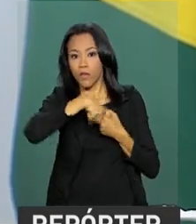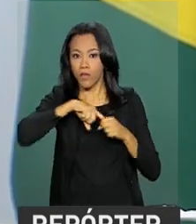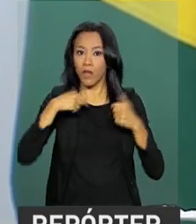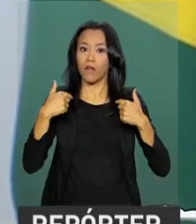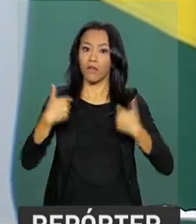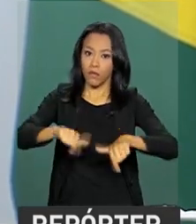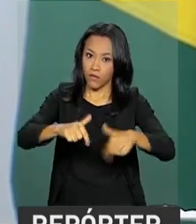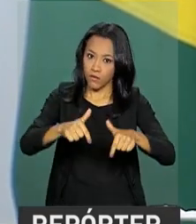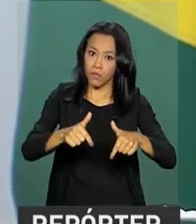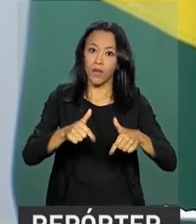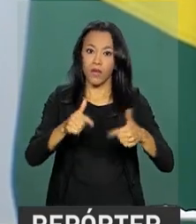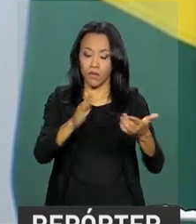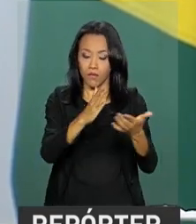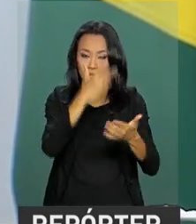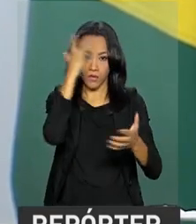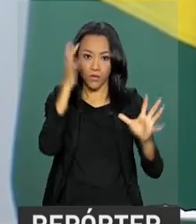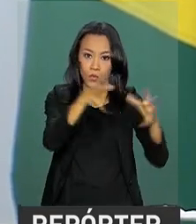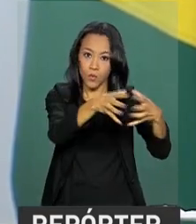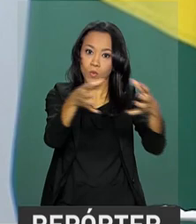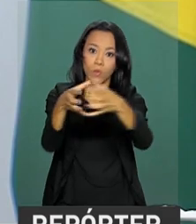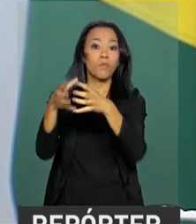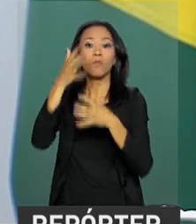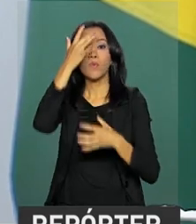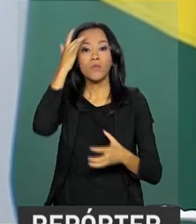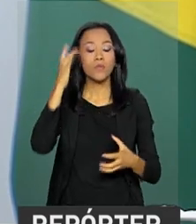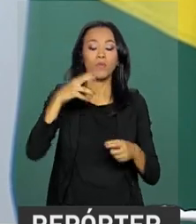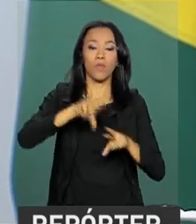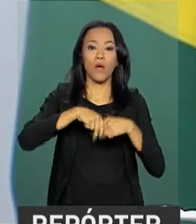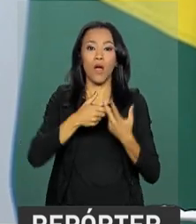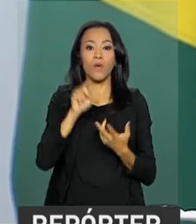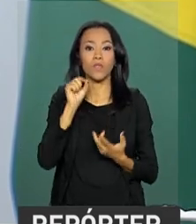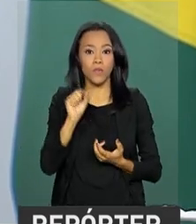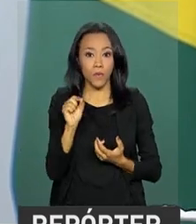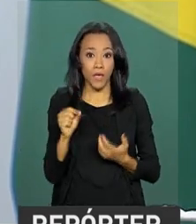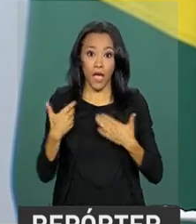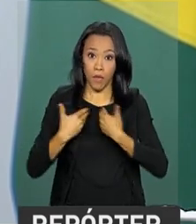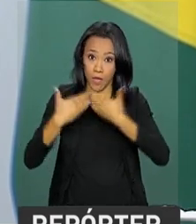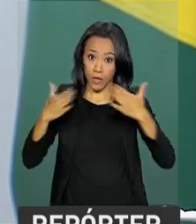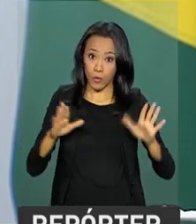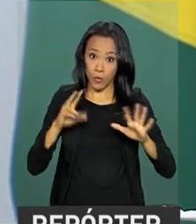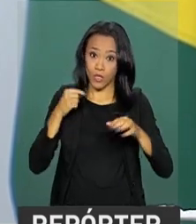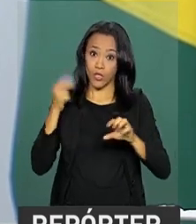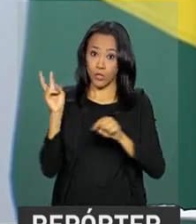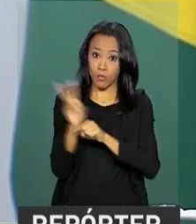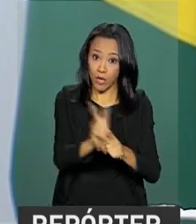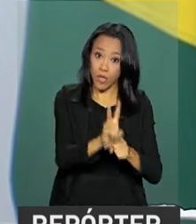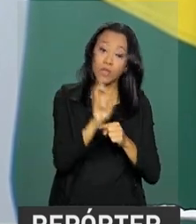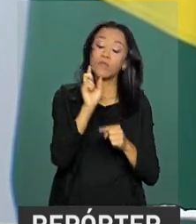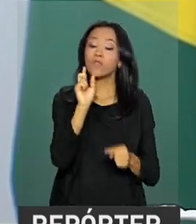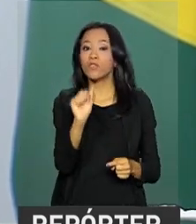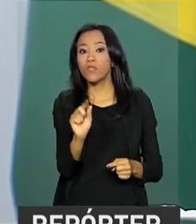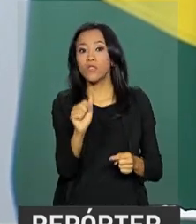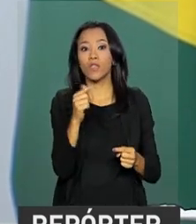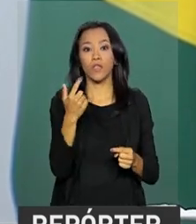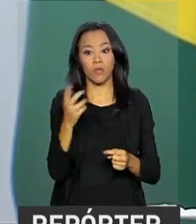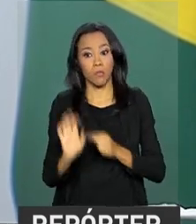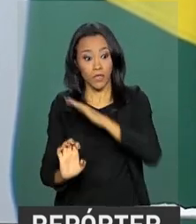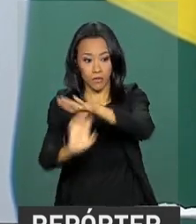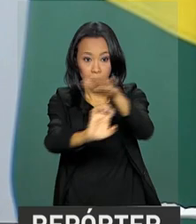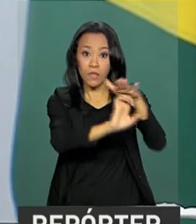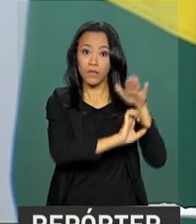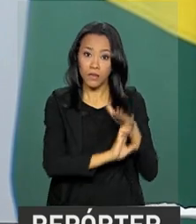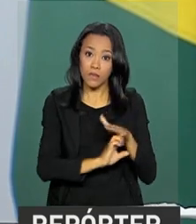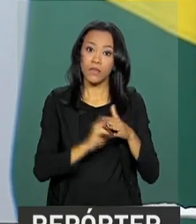retomaram a atividade e já tem precisamente em função da abertura de crédito que nós fizemos micro crédito amigo empresa pequena